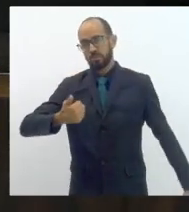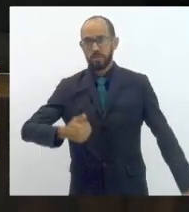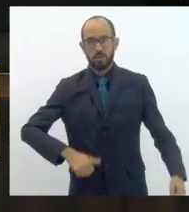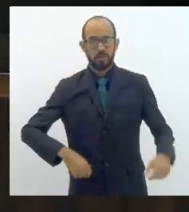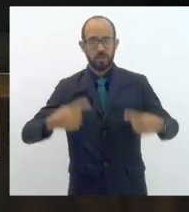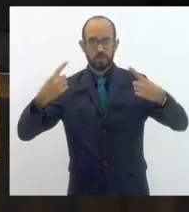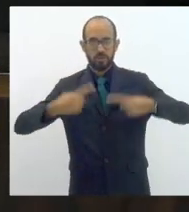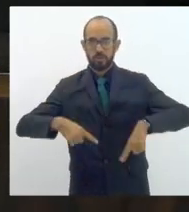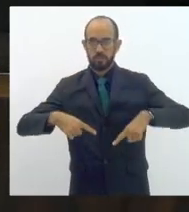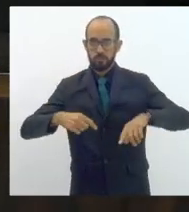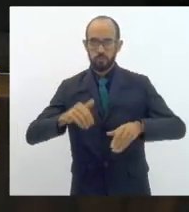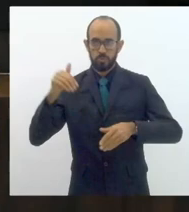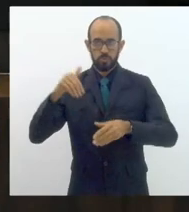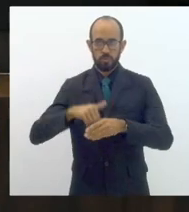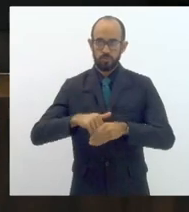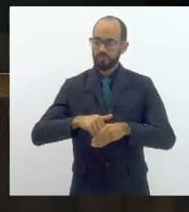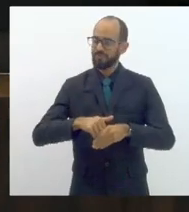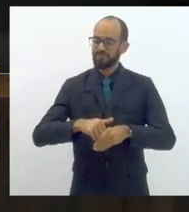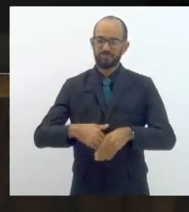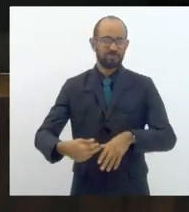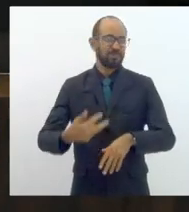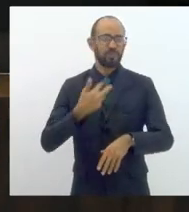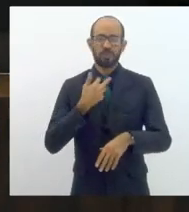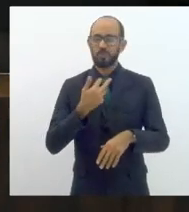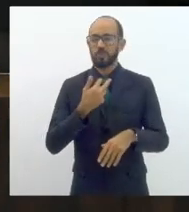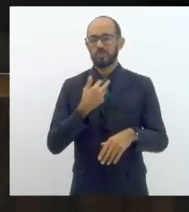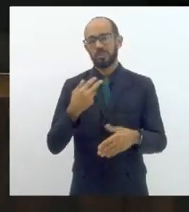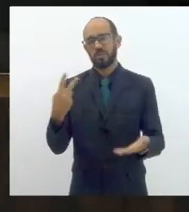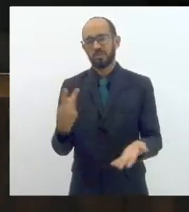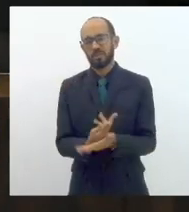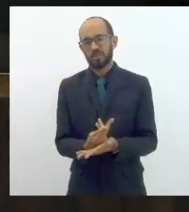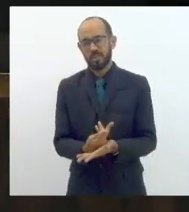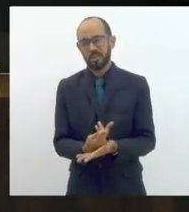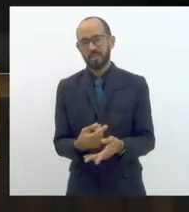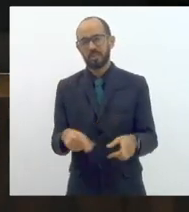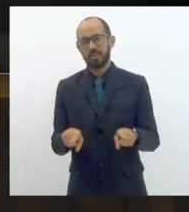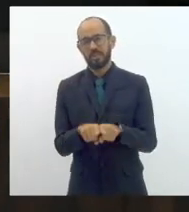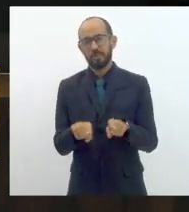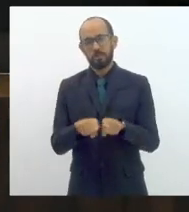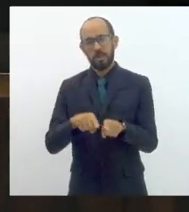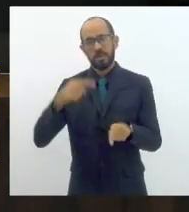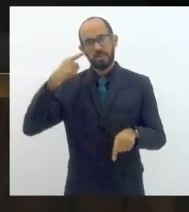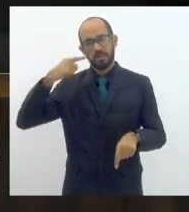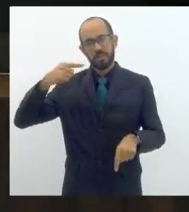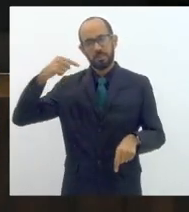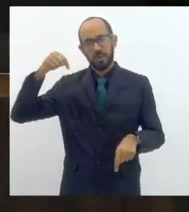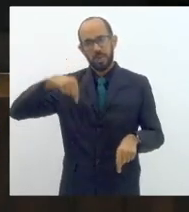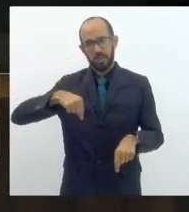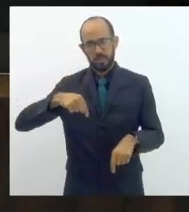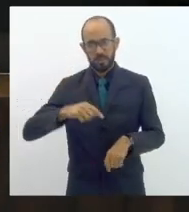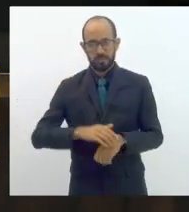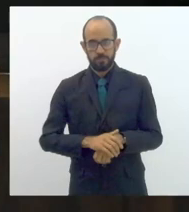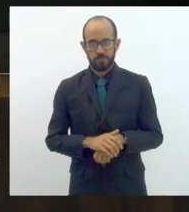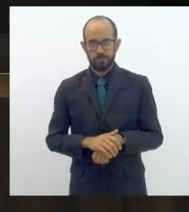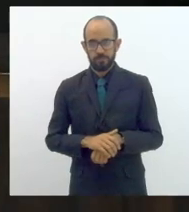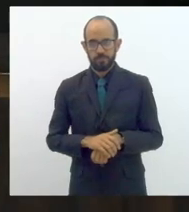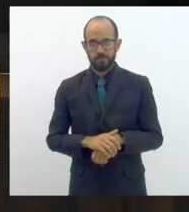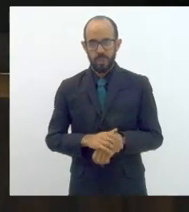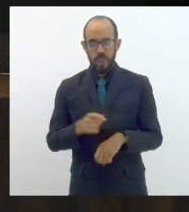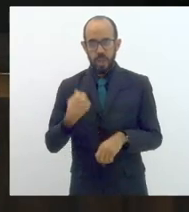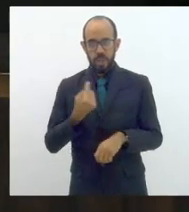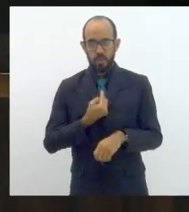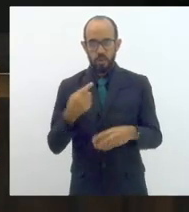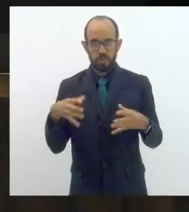nas escolas não poderia ser realizada, bem como essa semana aqui. Então, nossa equipe, juntamente